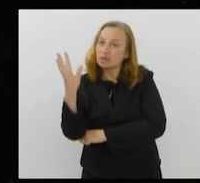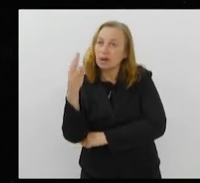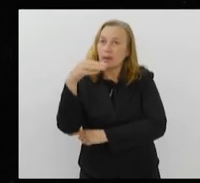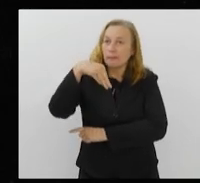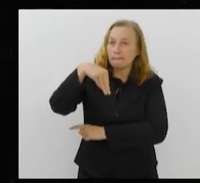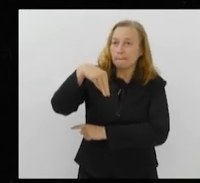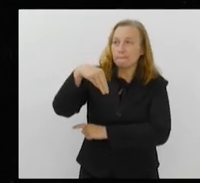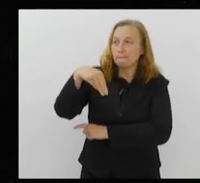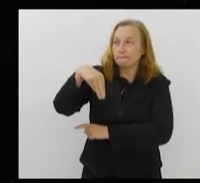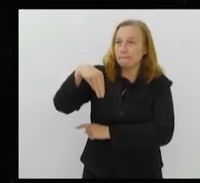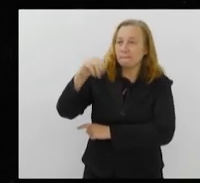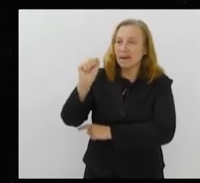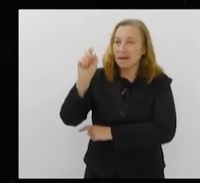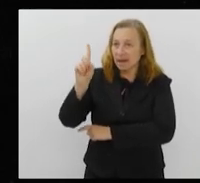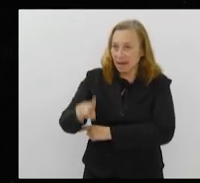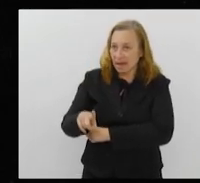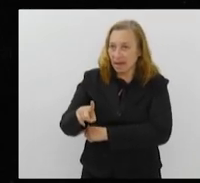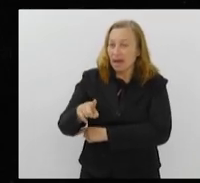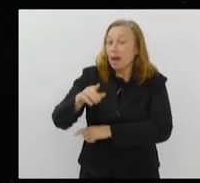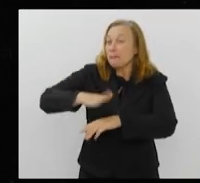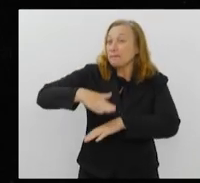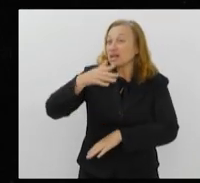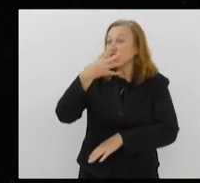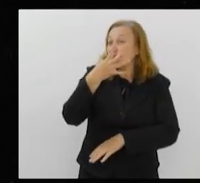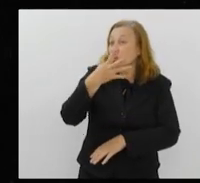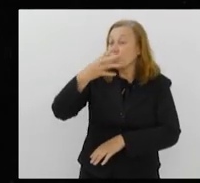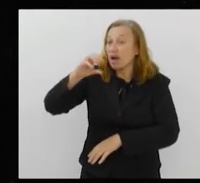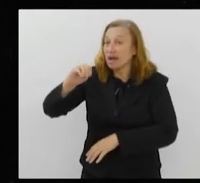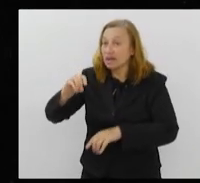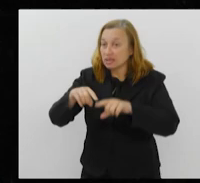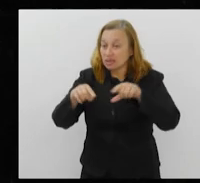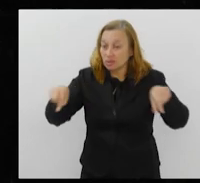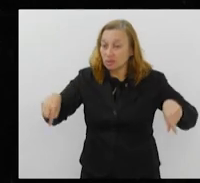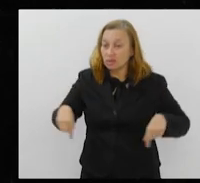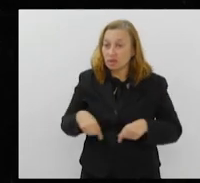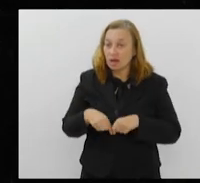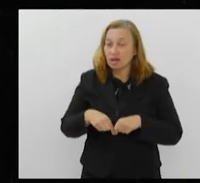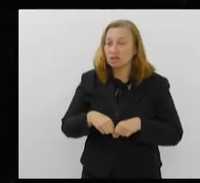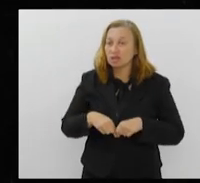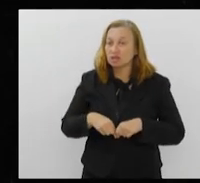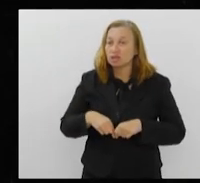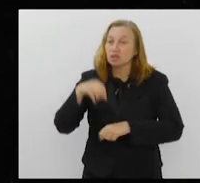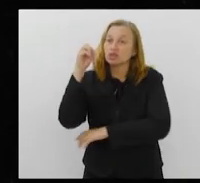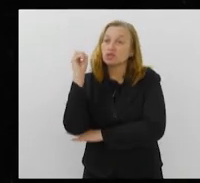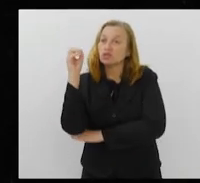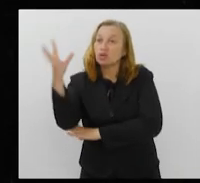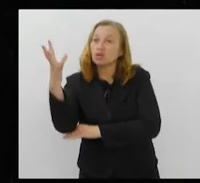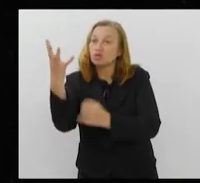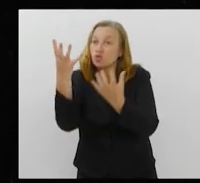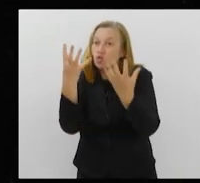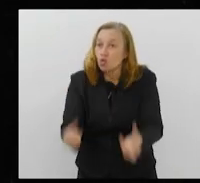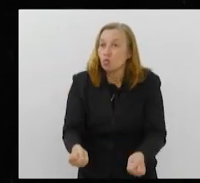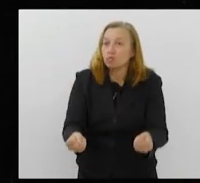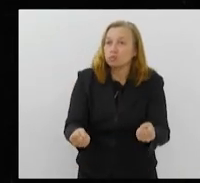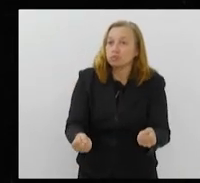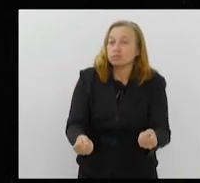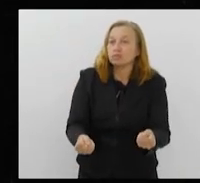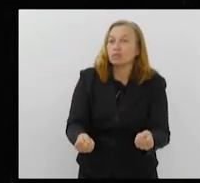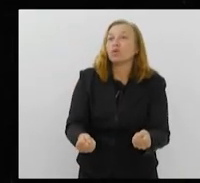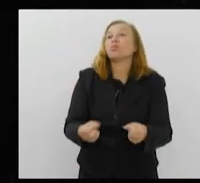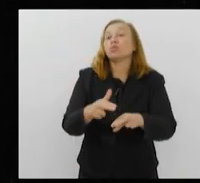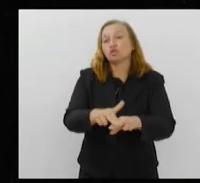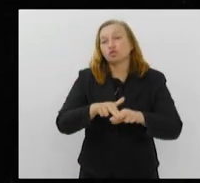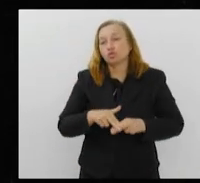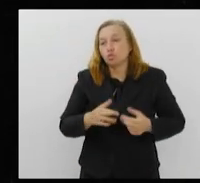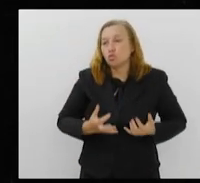últimos dias, mais de 40 hectares de florestas foram consumidos por esses incêndios